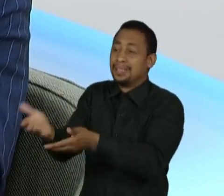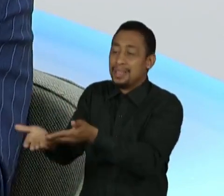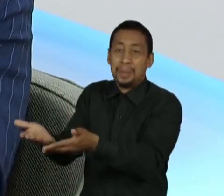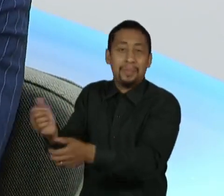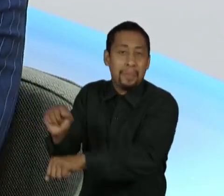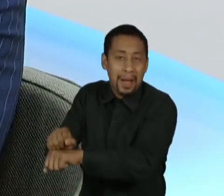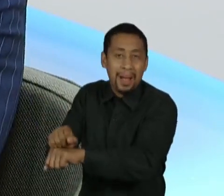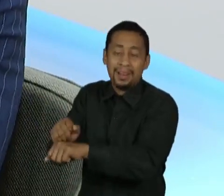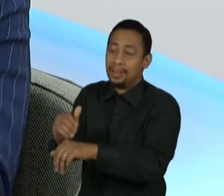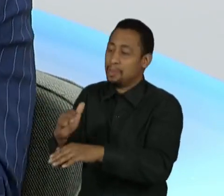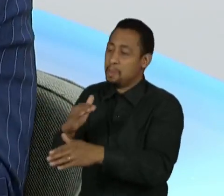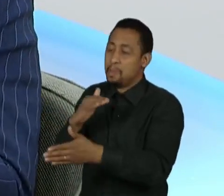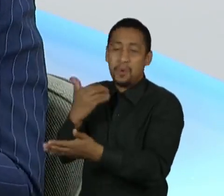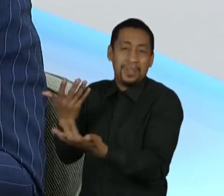é um trabalho de família paciente